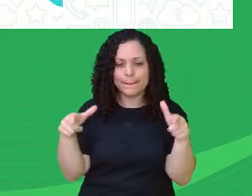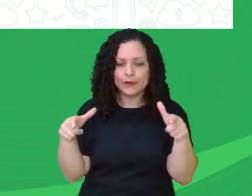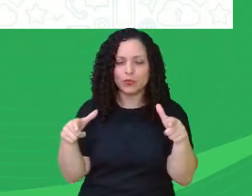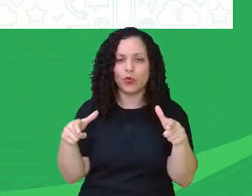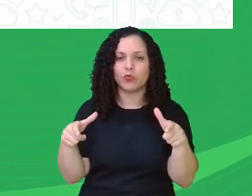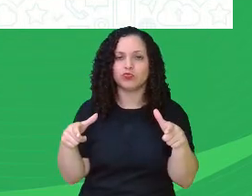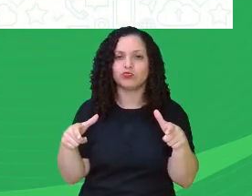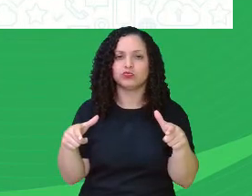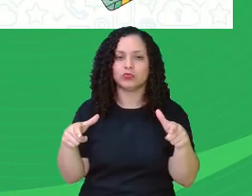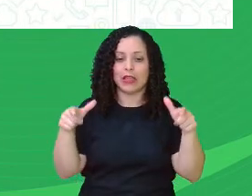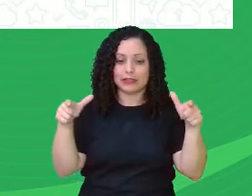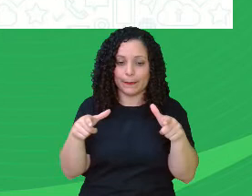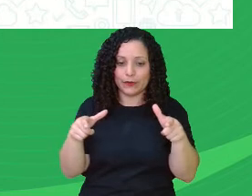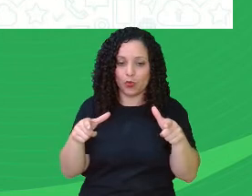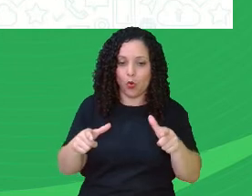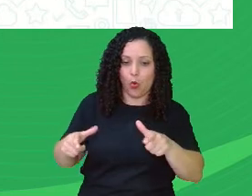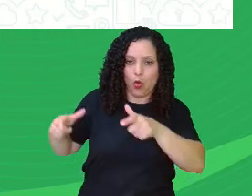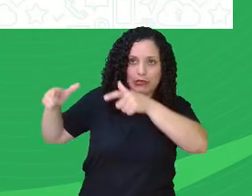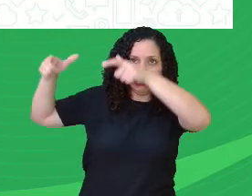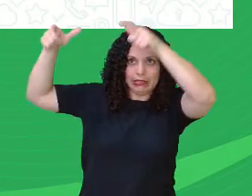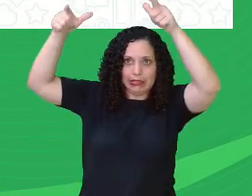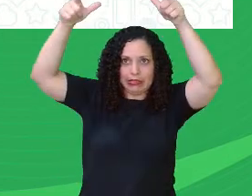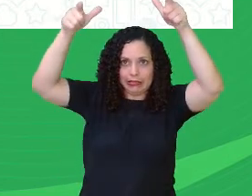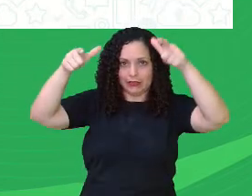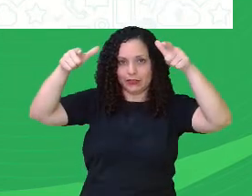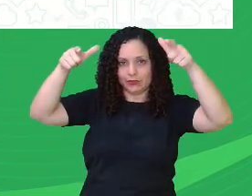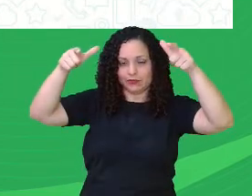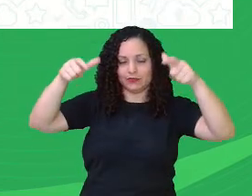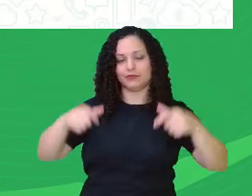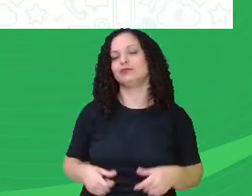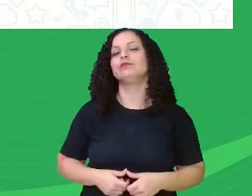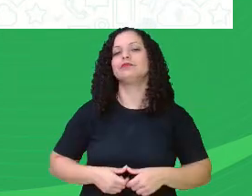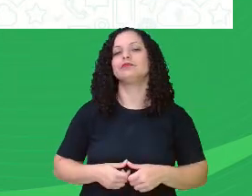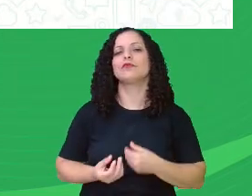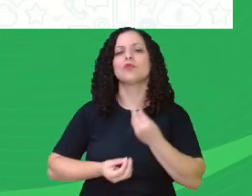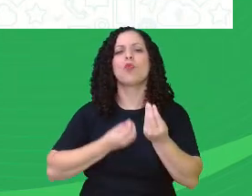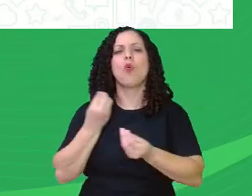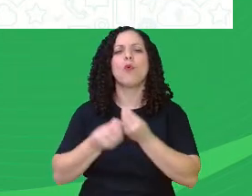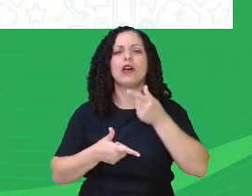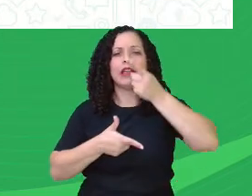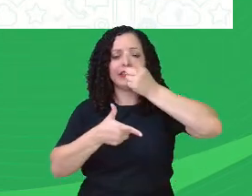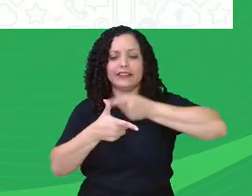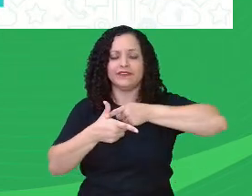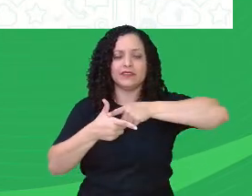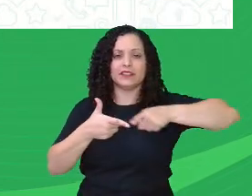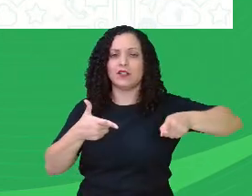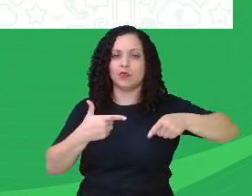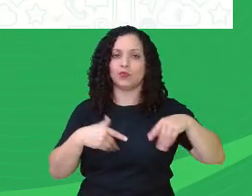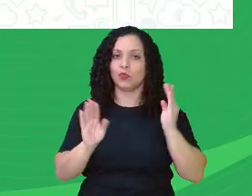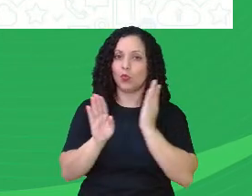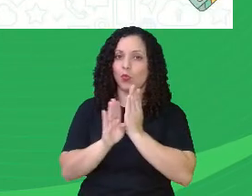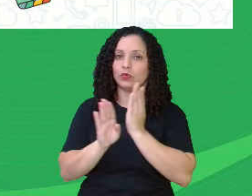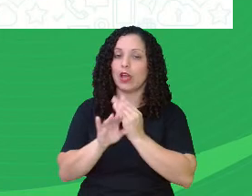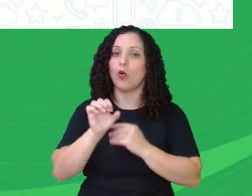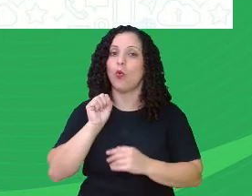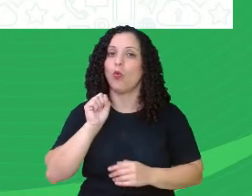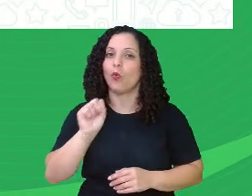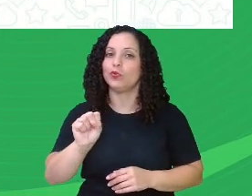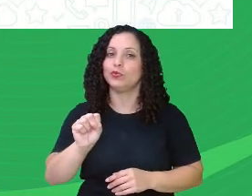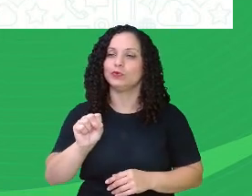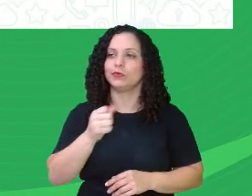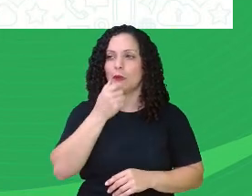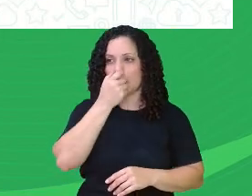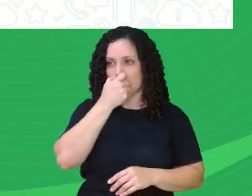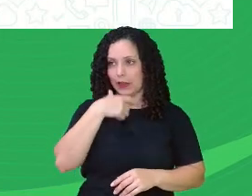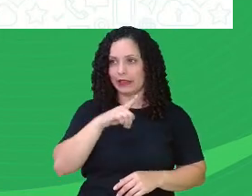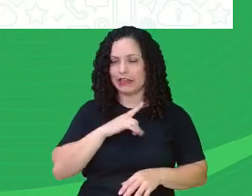pegar 240 e vou dividir por 30. E aí quando eu vou fazer essa divisão, eu vou encontrar 8 caixas. Então vai caber